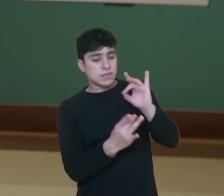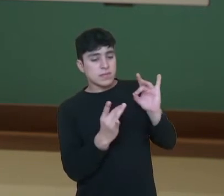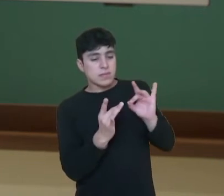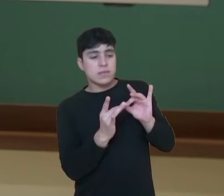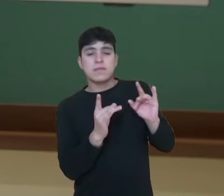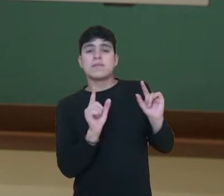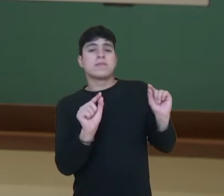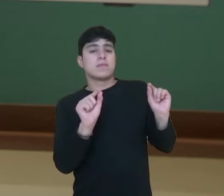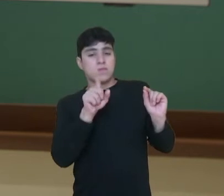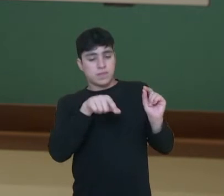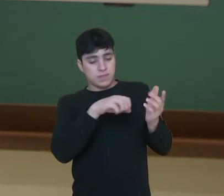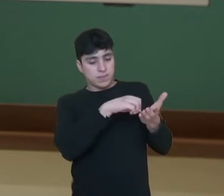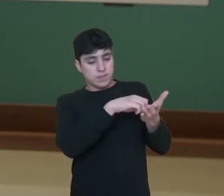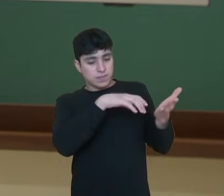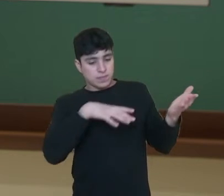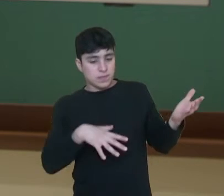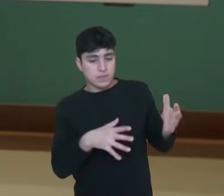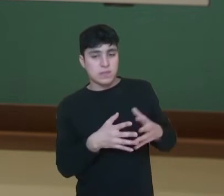esse exercício